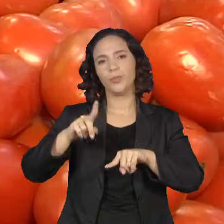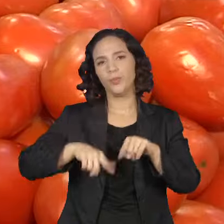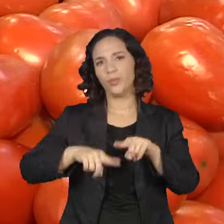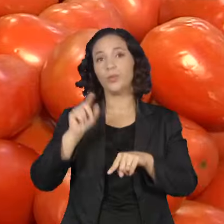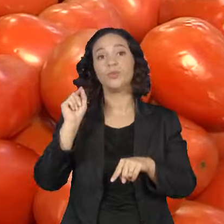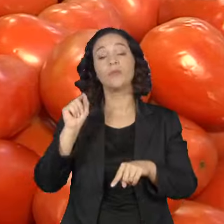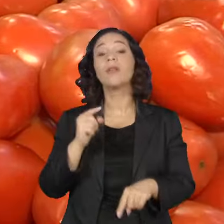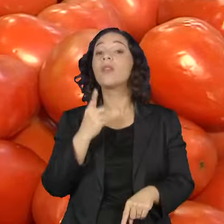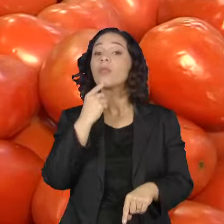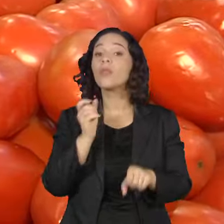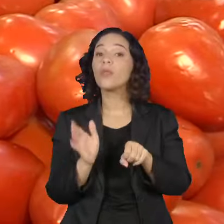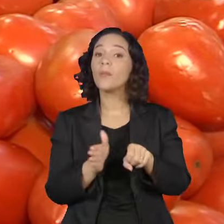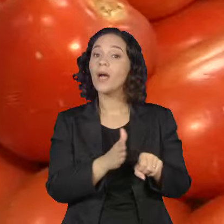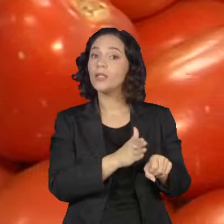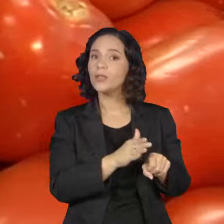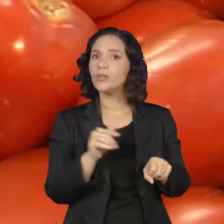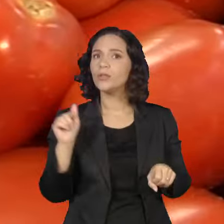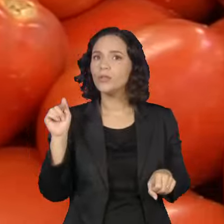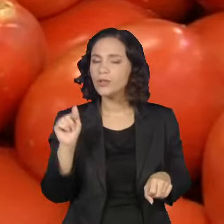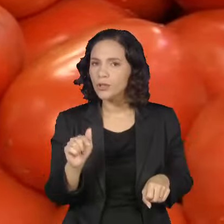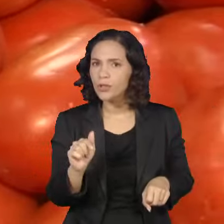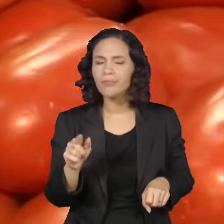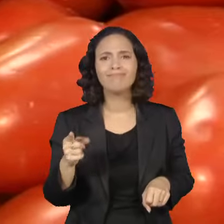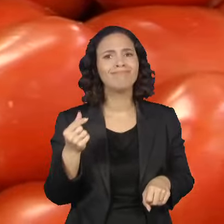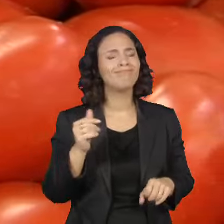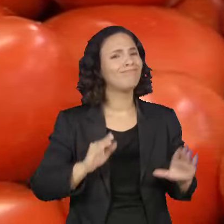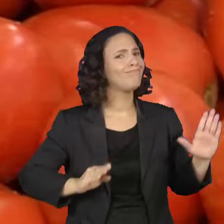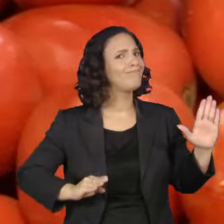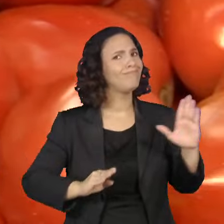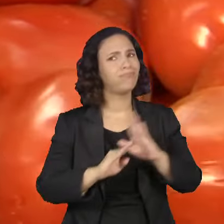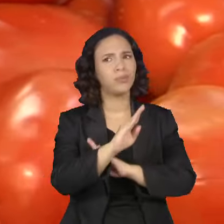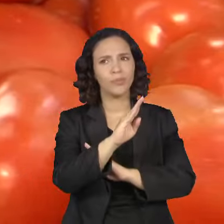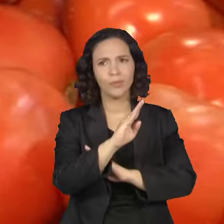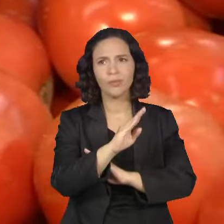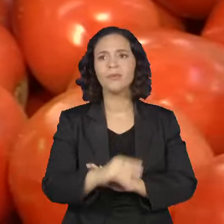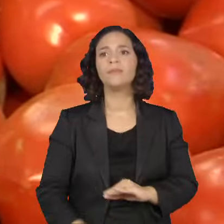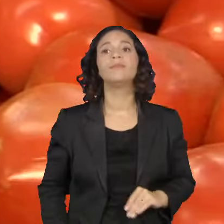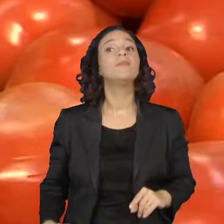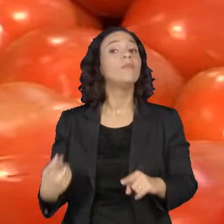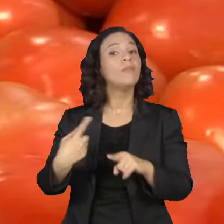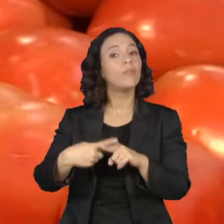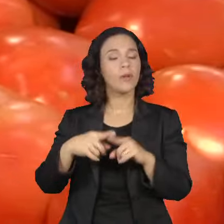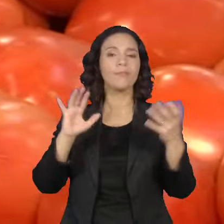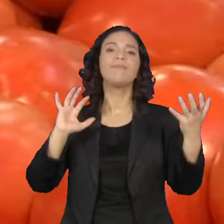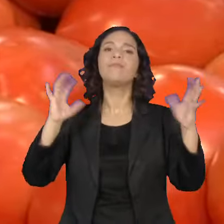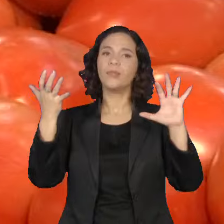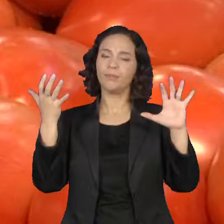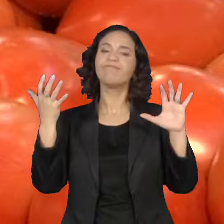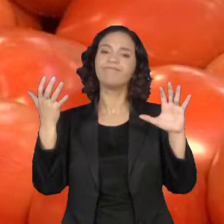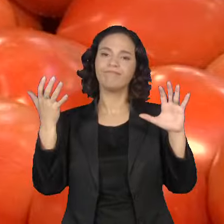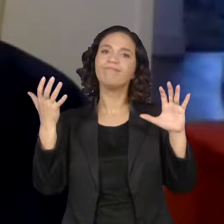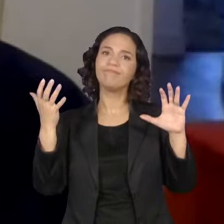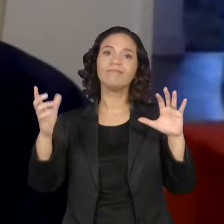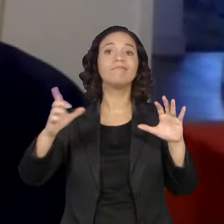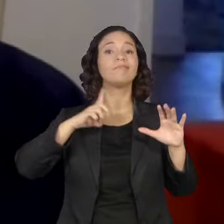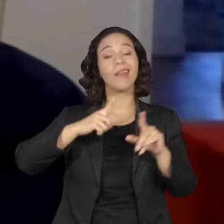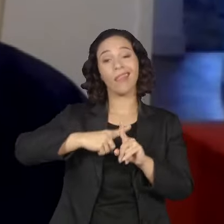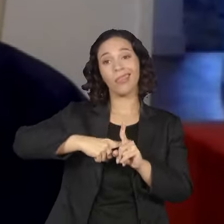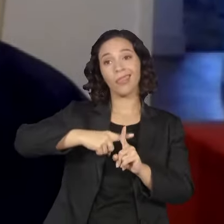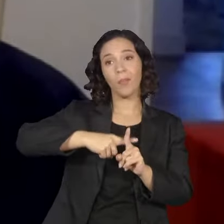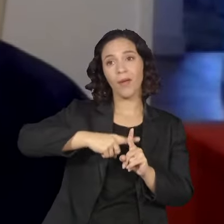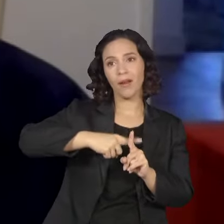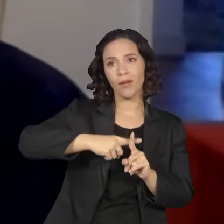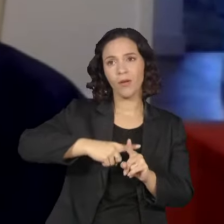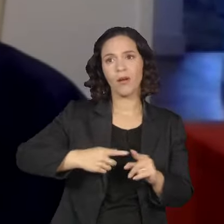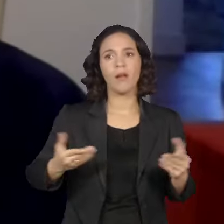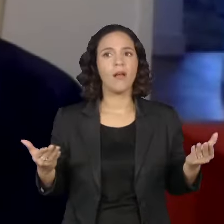O tomate. O tomate cresceu excessivamente. Isso também se deu por razões climáticas. Nós tivemos uma temperatura agora,